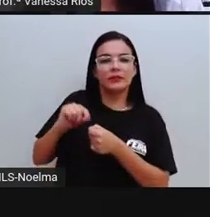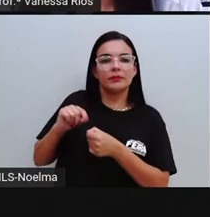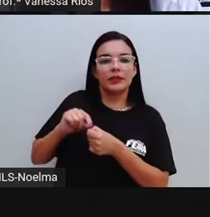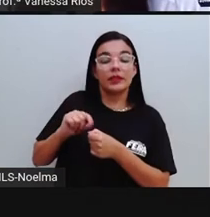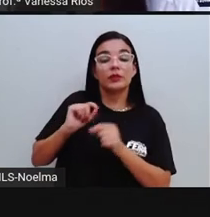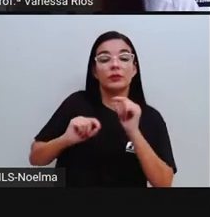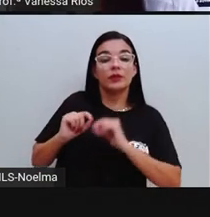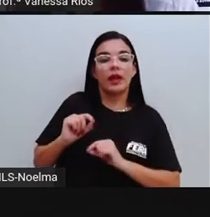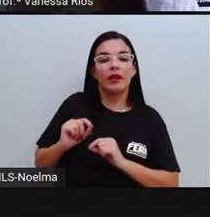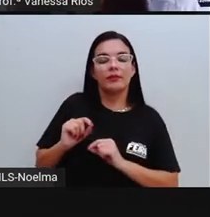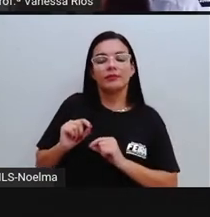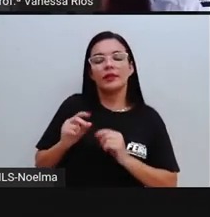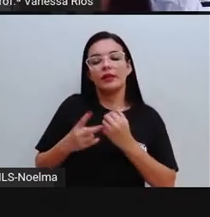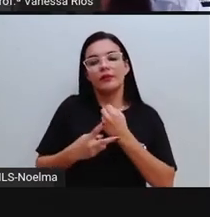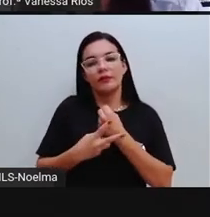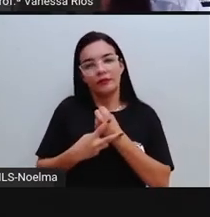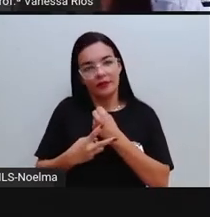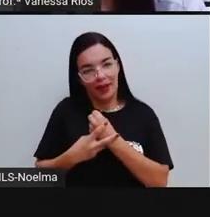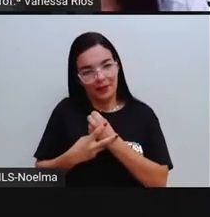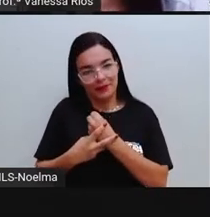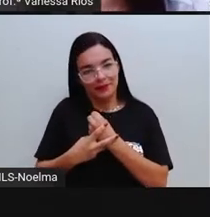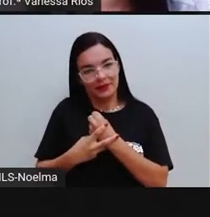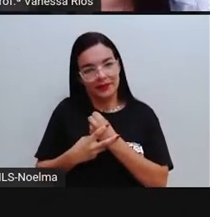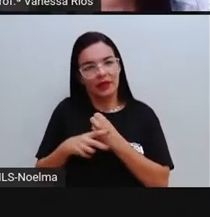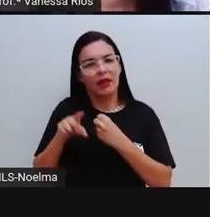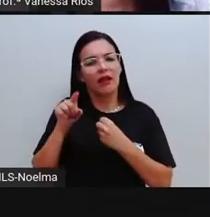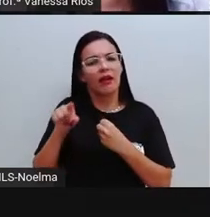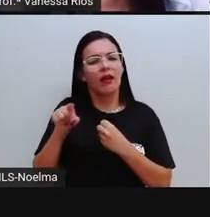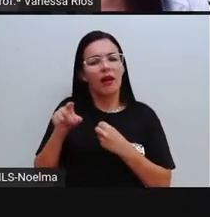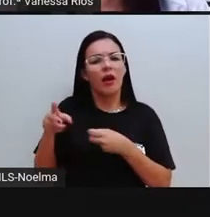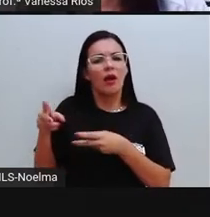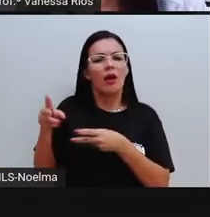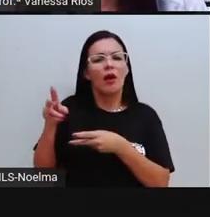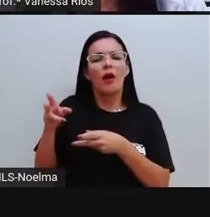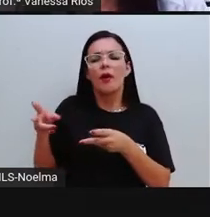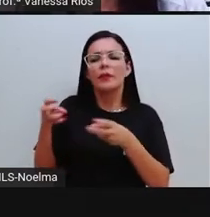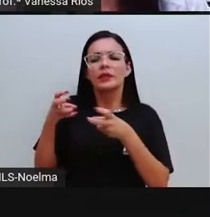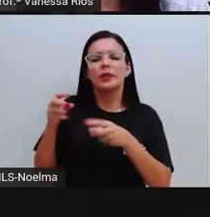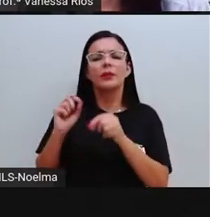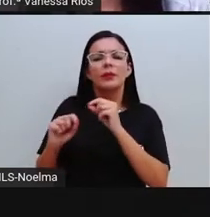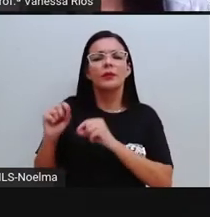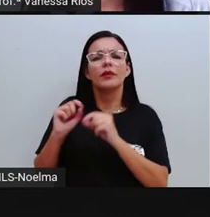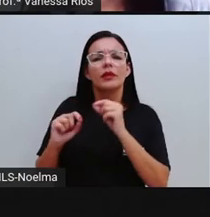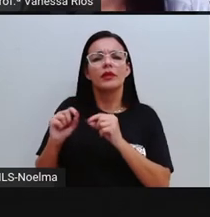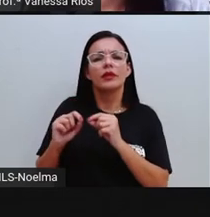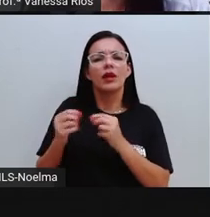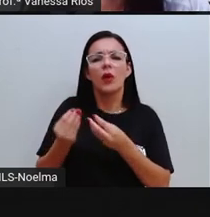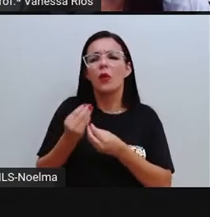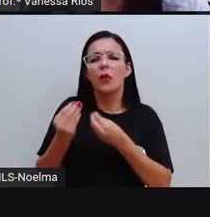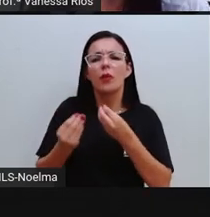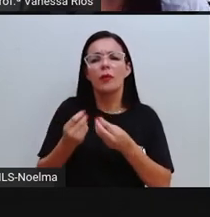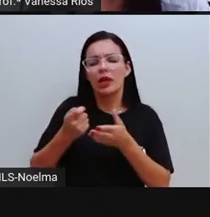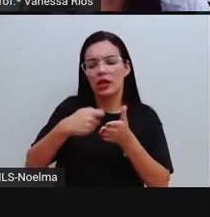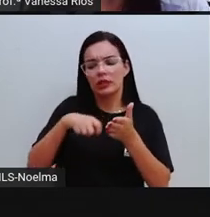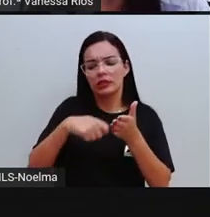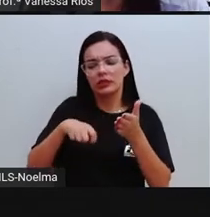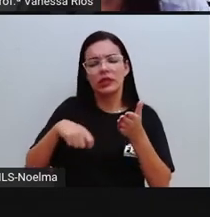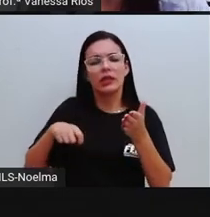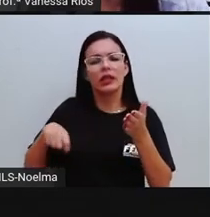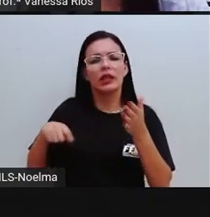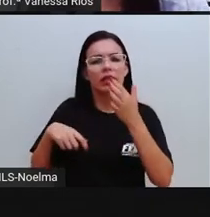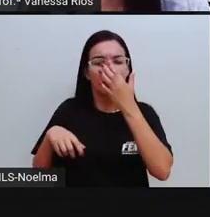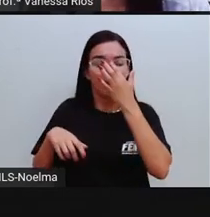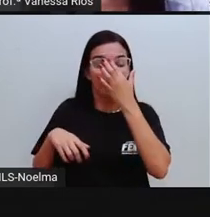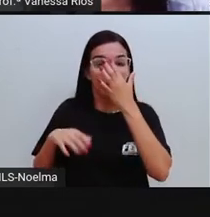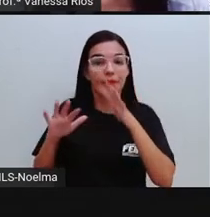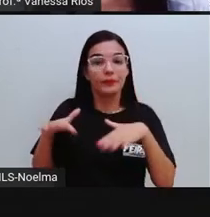como verbo. Estão lembrados? E a gente observar a forma como essas palavras elas estão aparecendo.